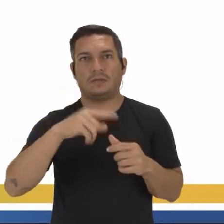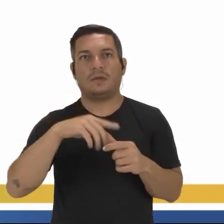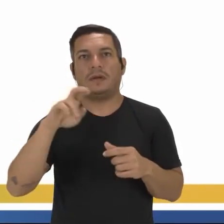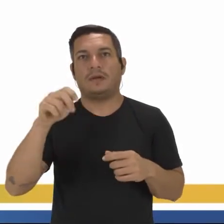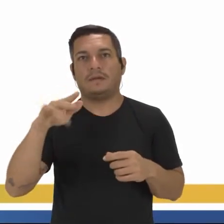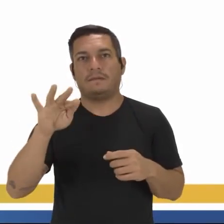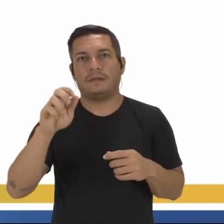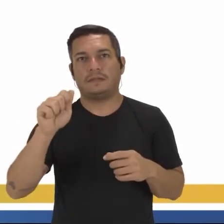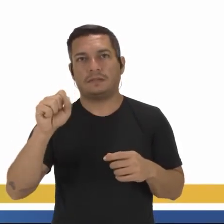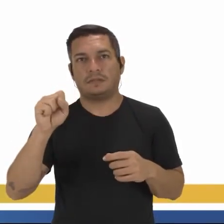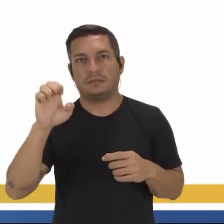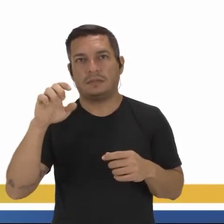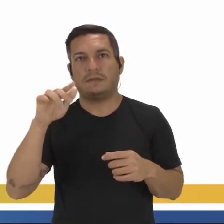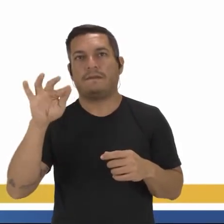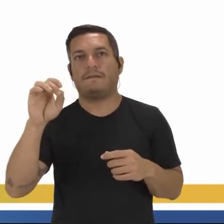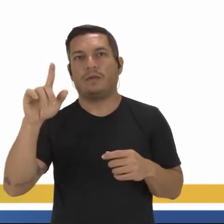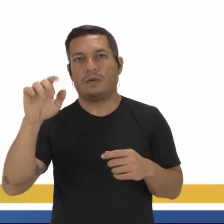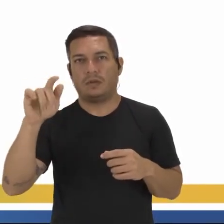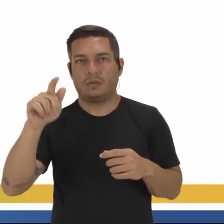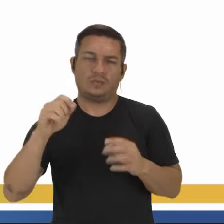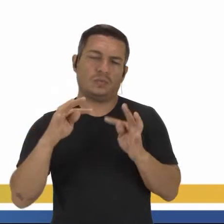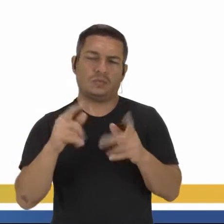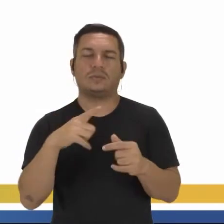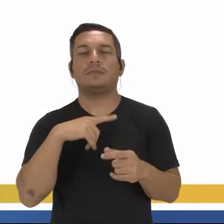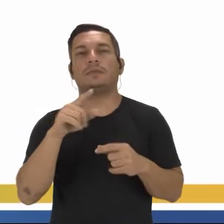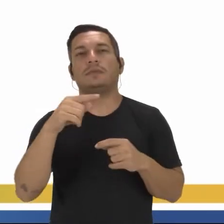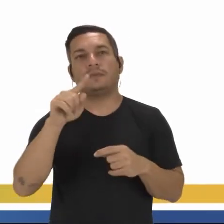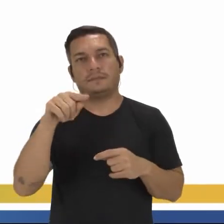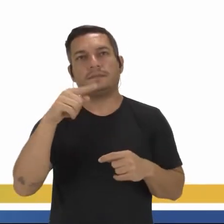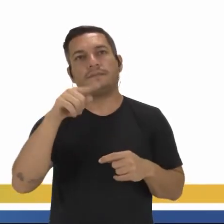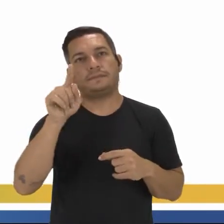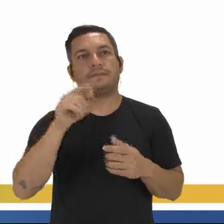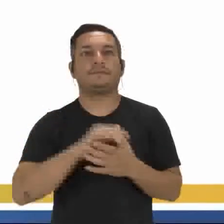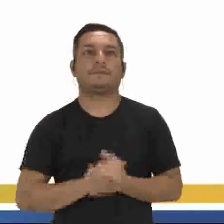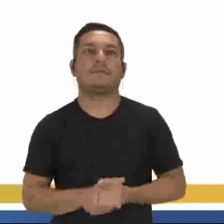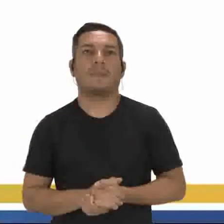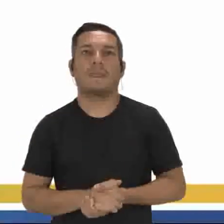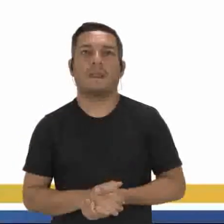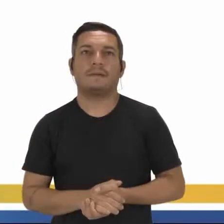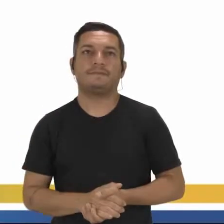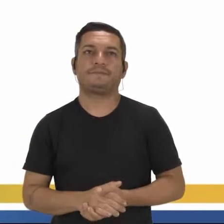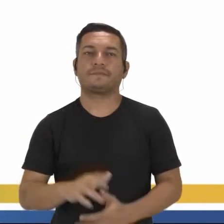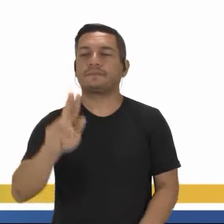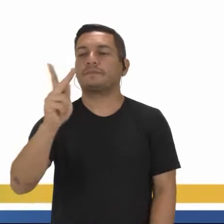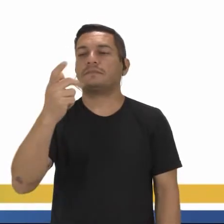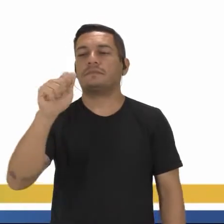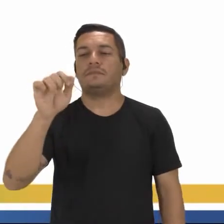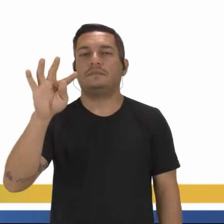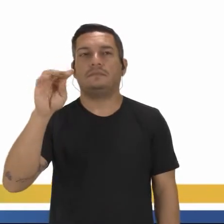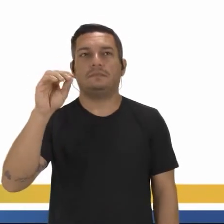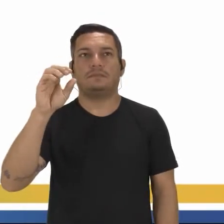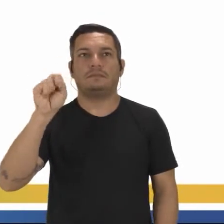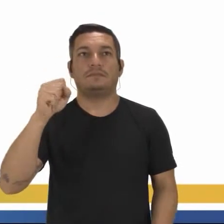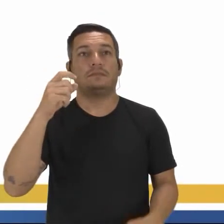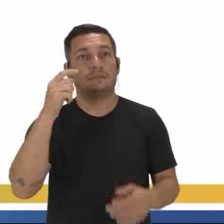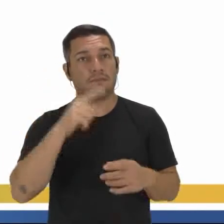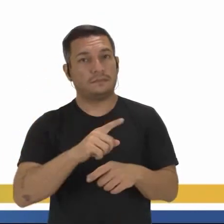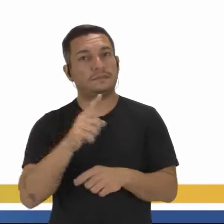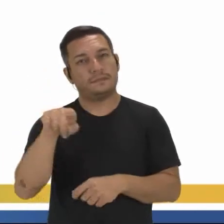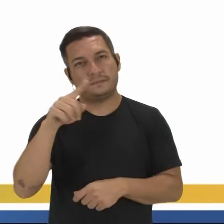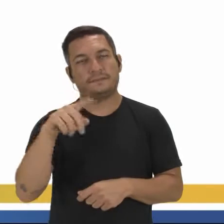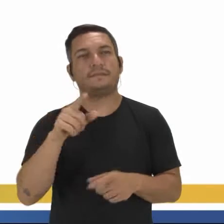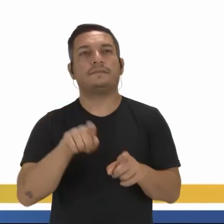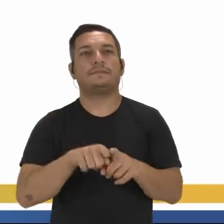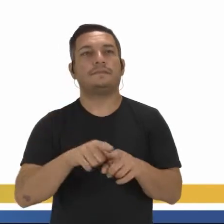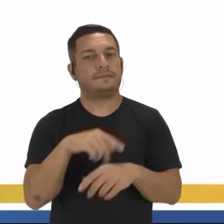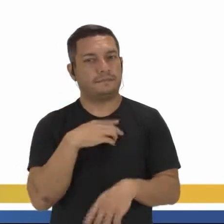ênfase, fôlego. Todas elas serão acentuadas. E os hiatos? Espero que você também não